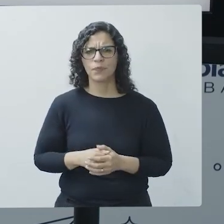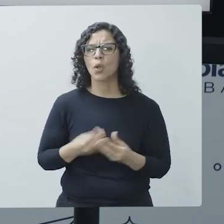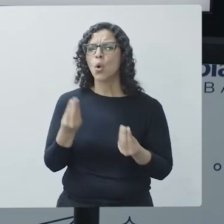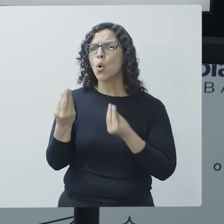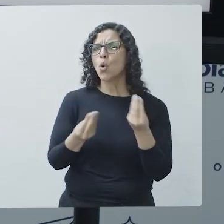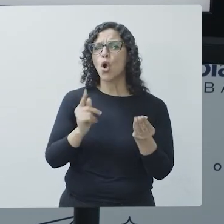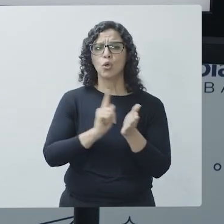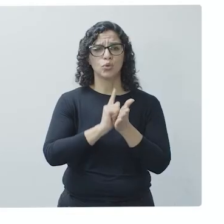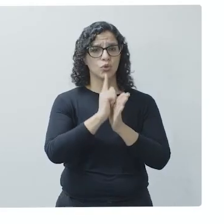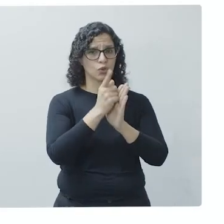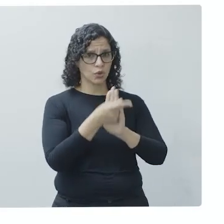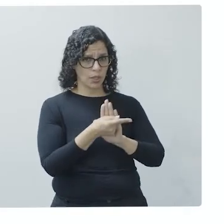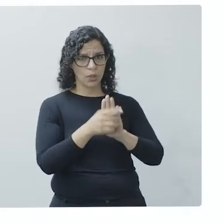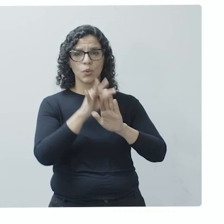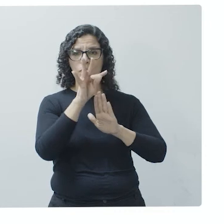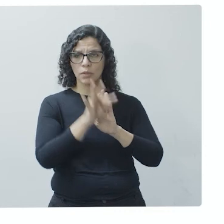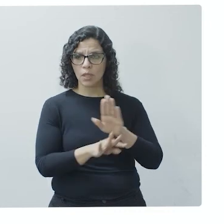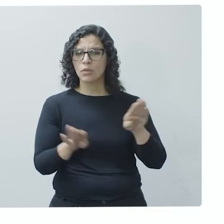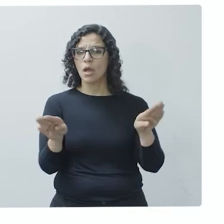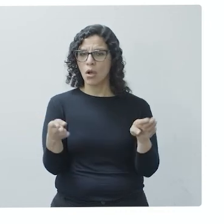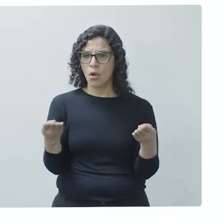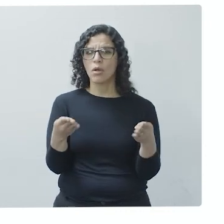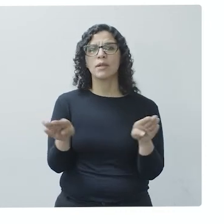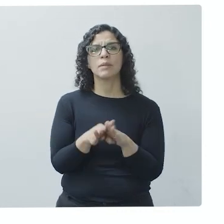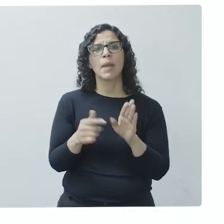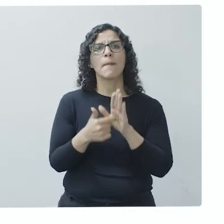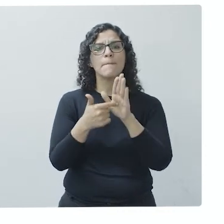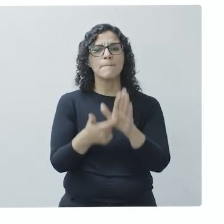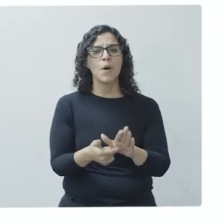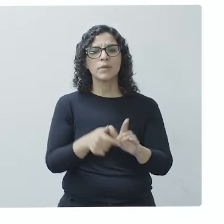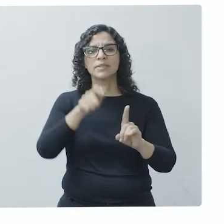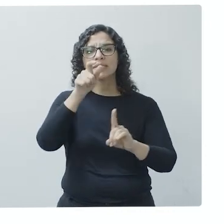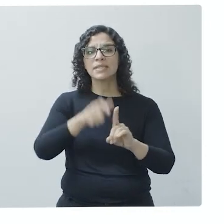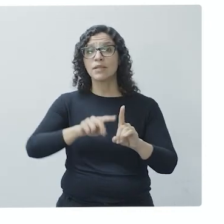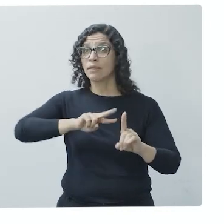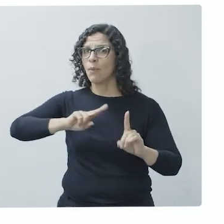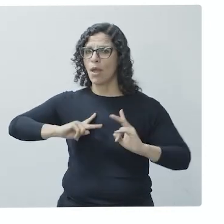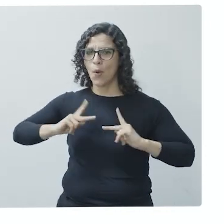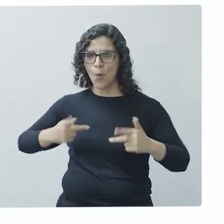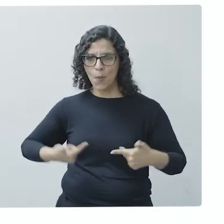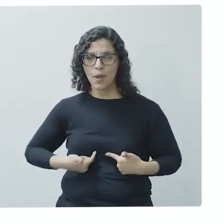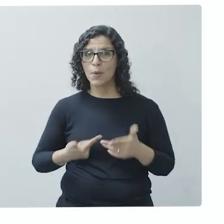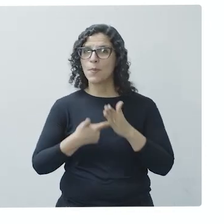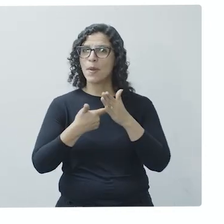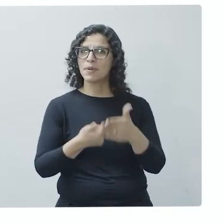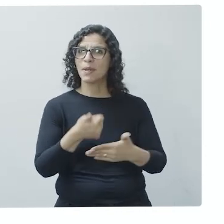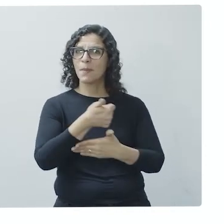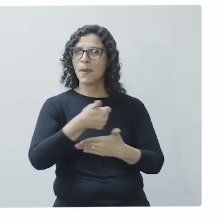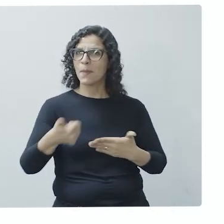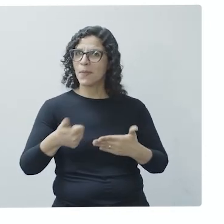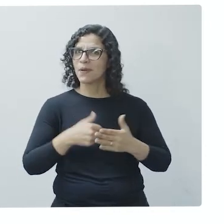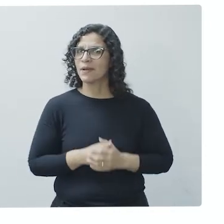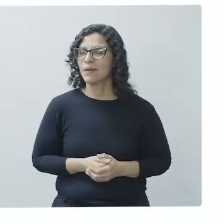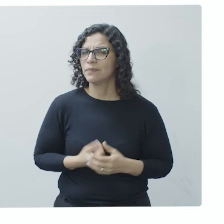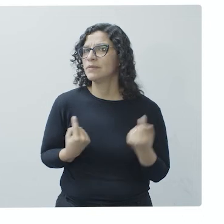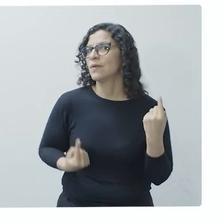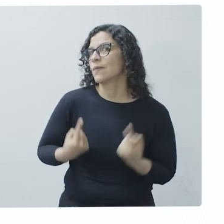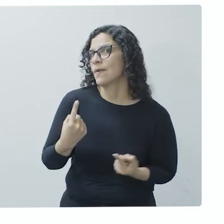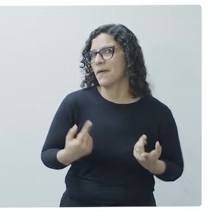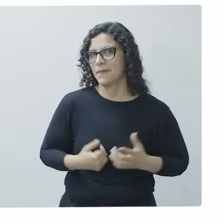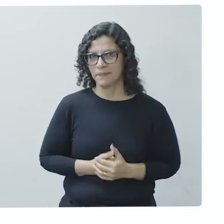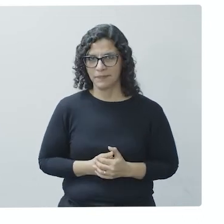Qual outro gênero textual apresenta seres não humanos para transmitir uma